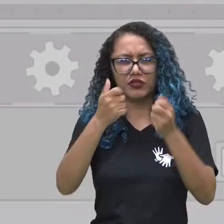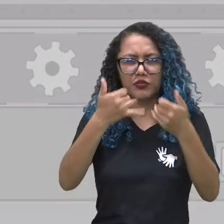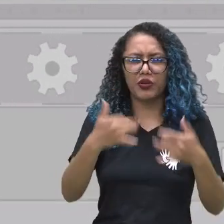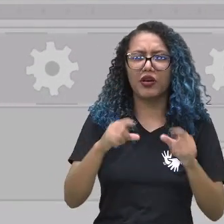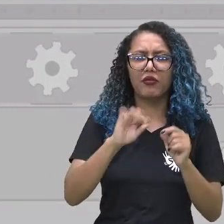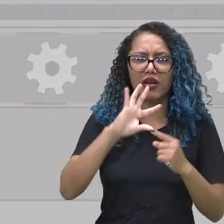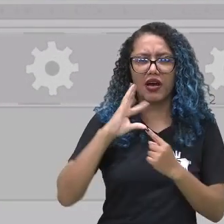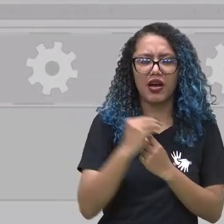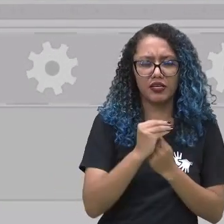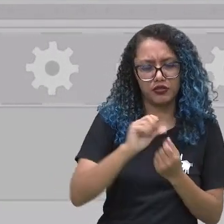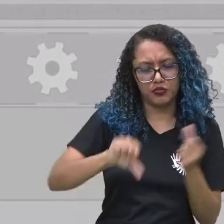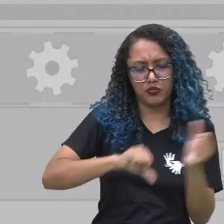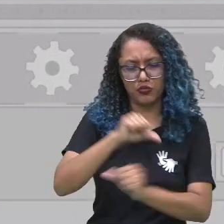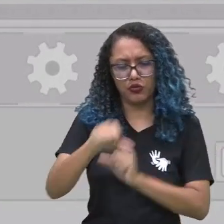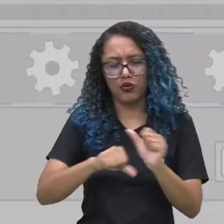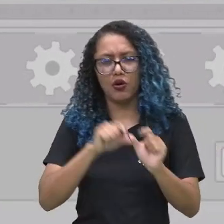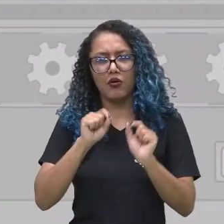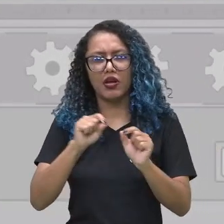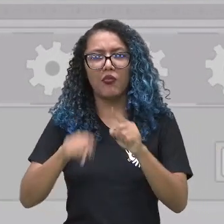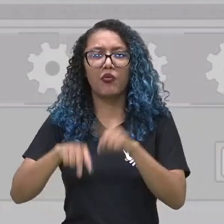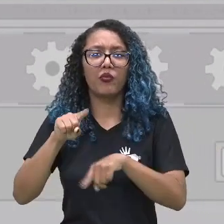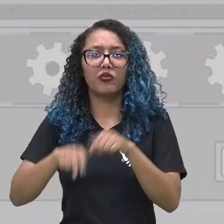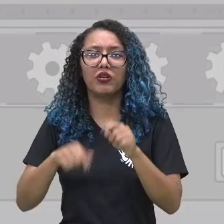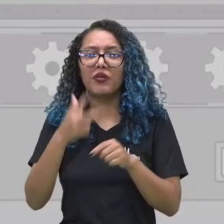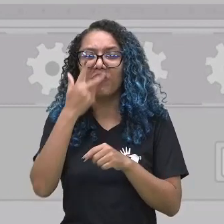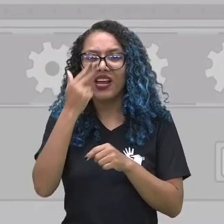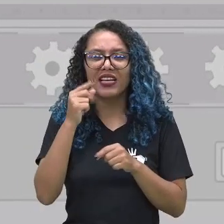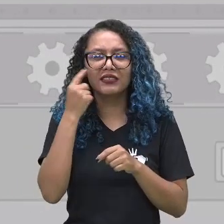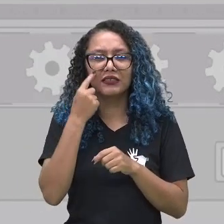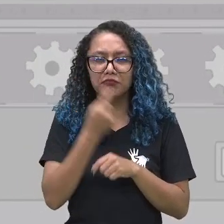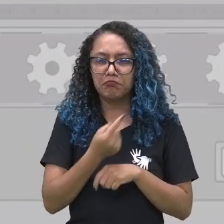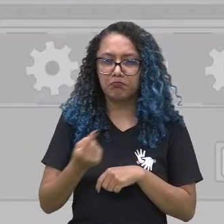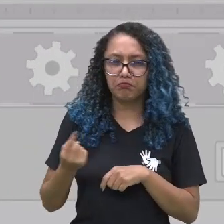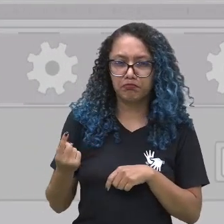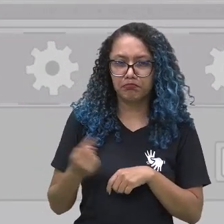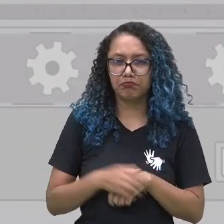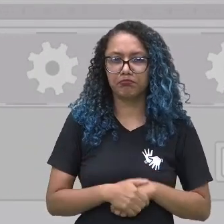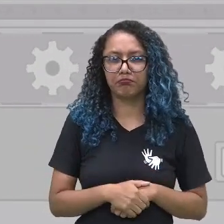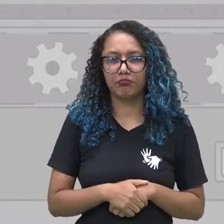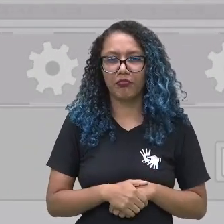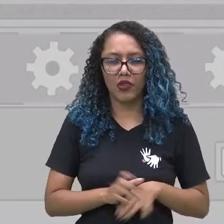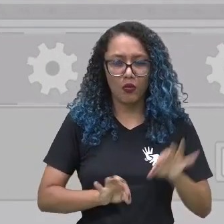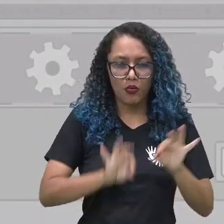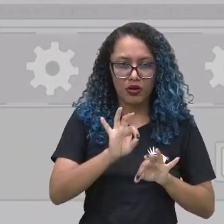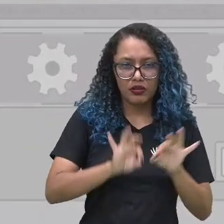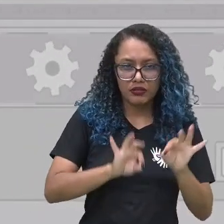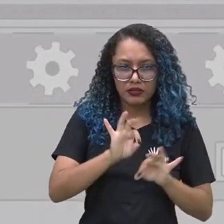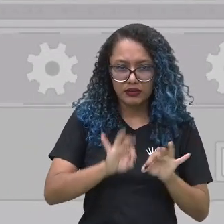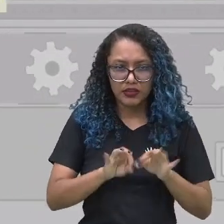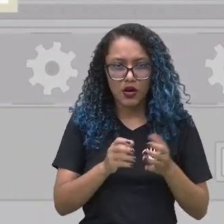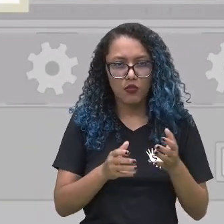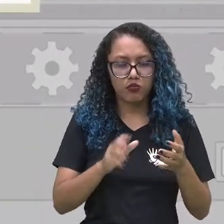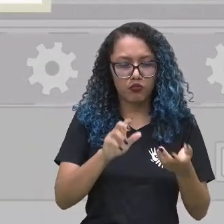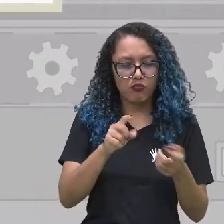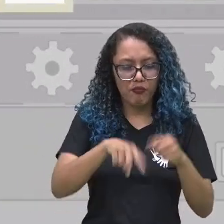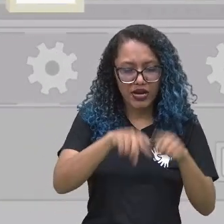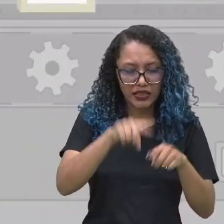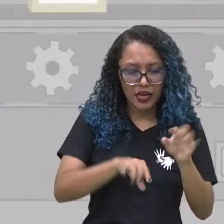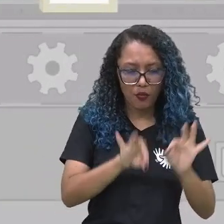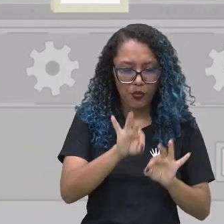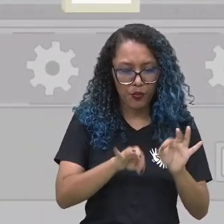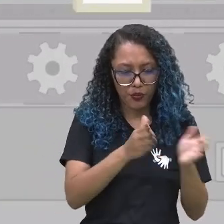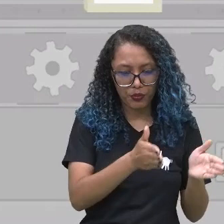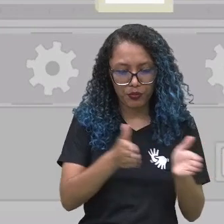ser produzido como numa linha de montagem, como nós vimos, né? Como nós estamos vendo aqui